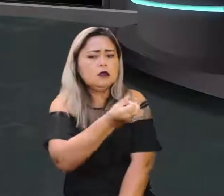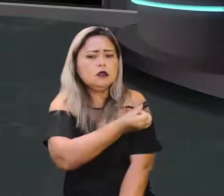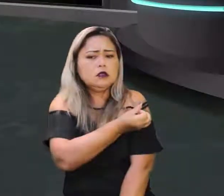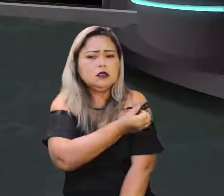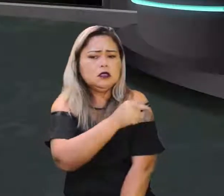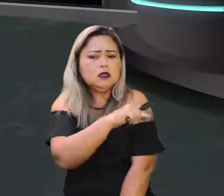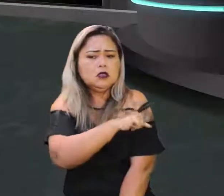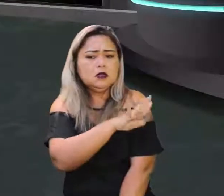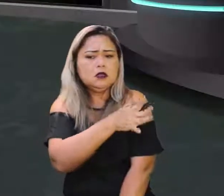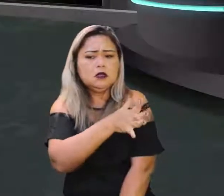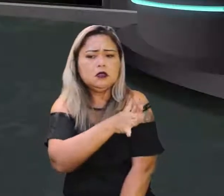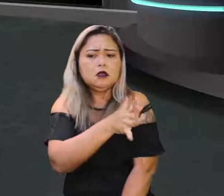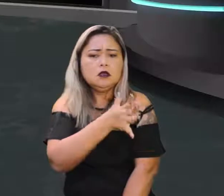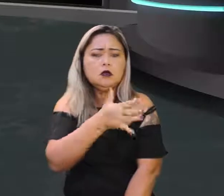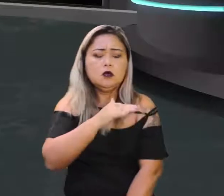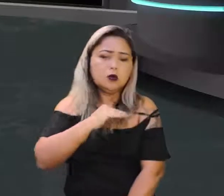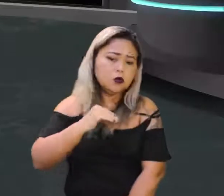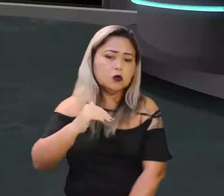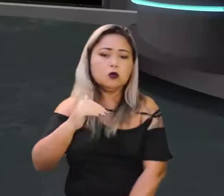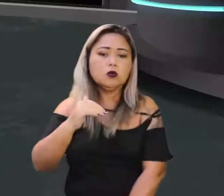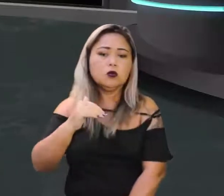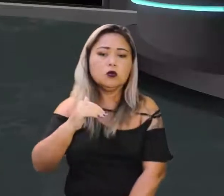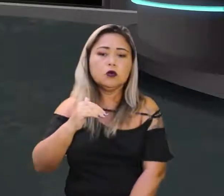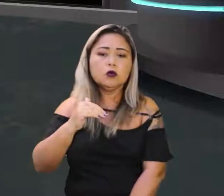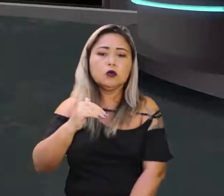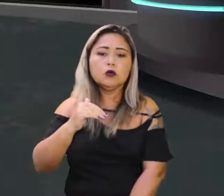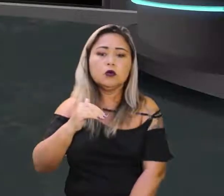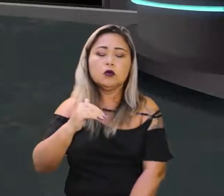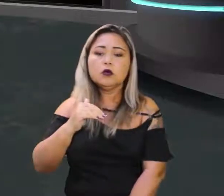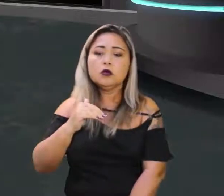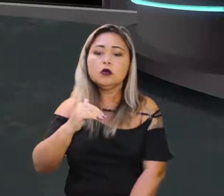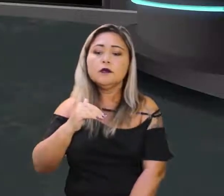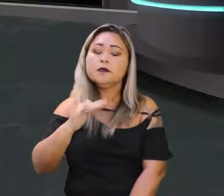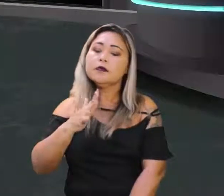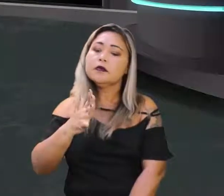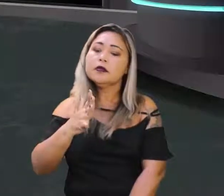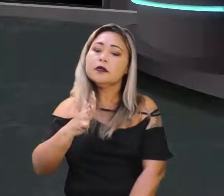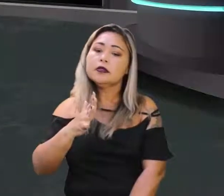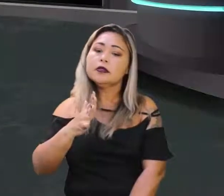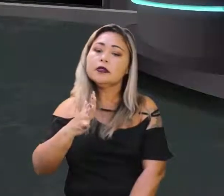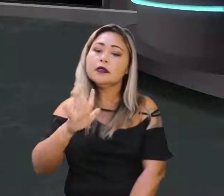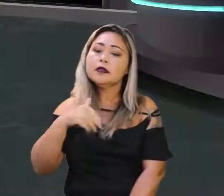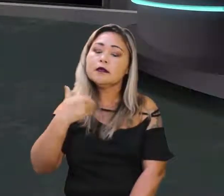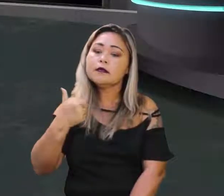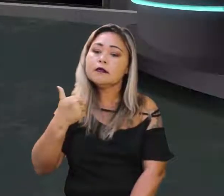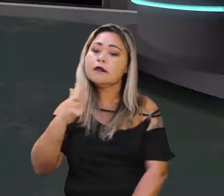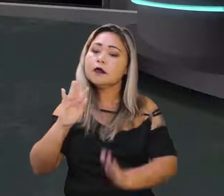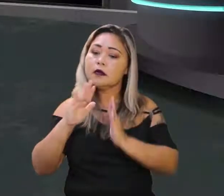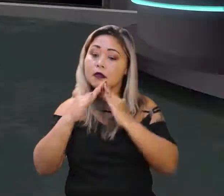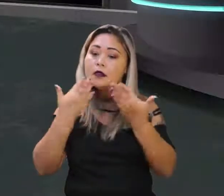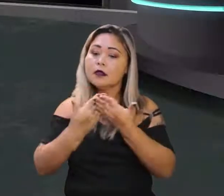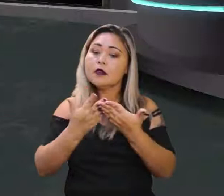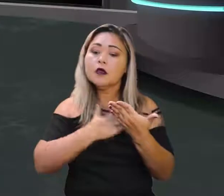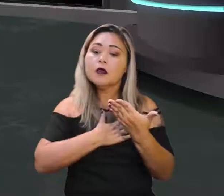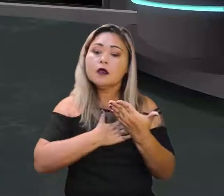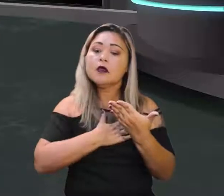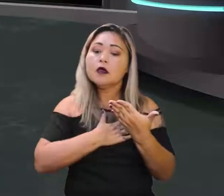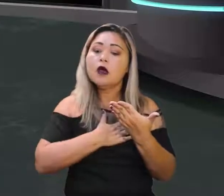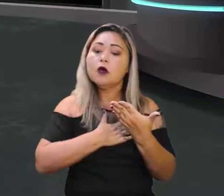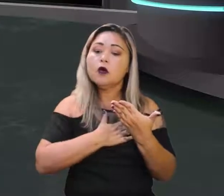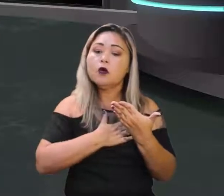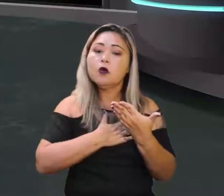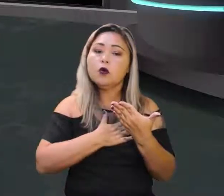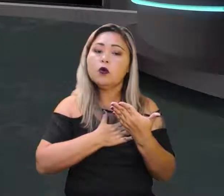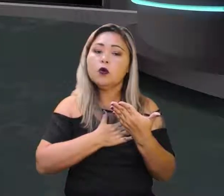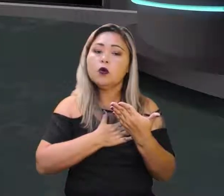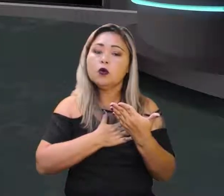série, sétima série, ainda estava bem ali no início do Fundamental 2. E aí a escola gostou, né? E aí, só que